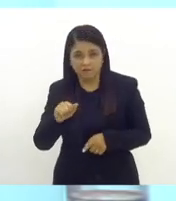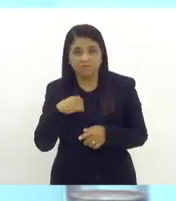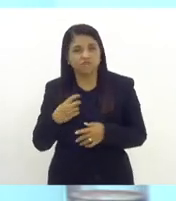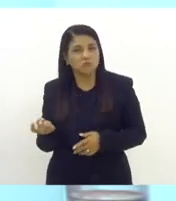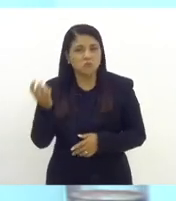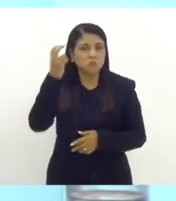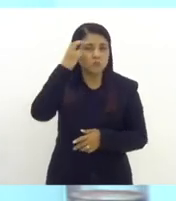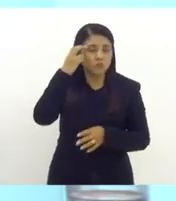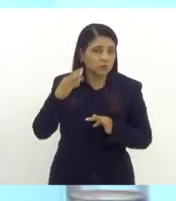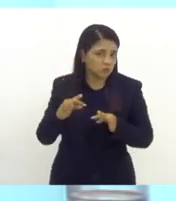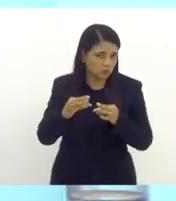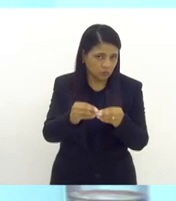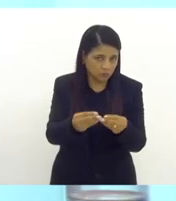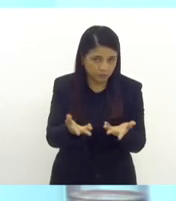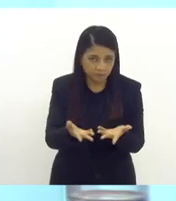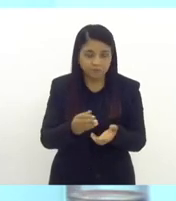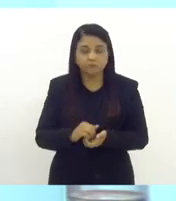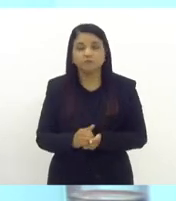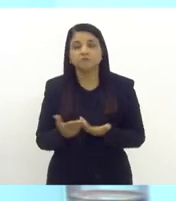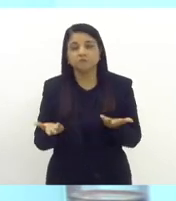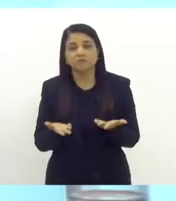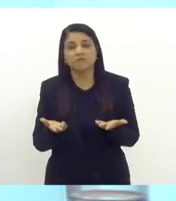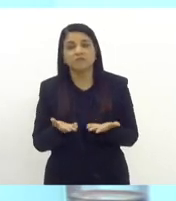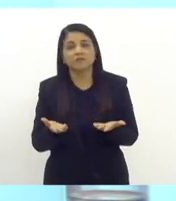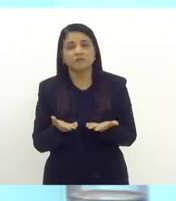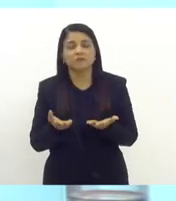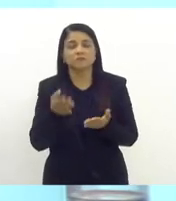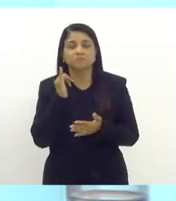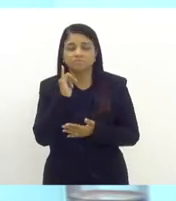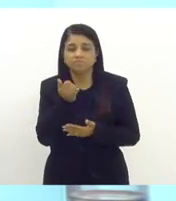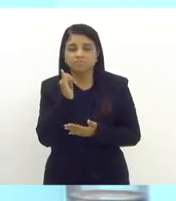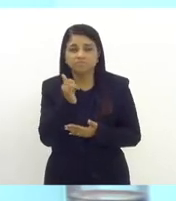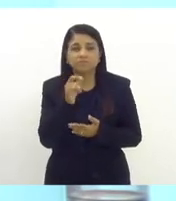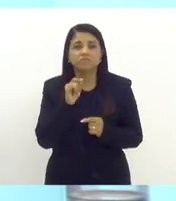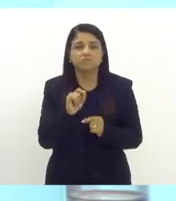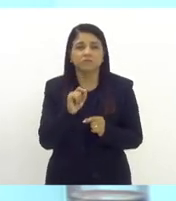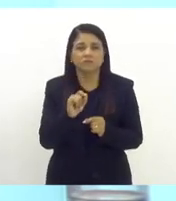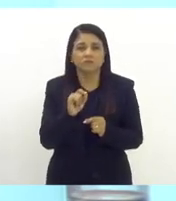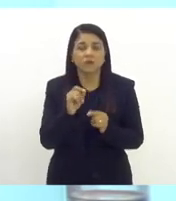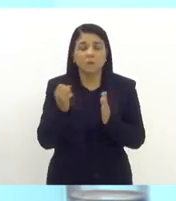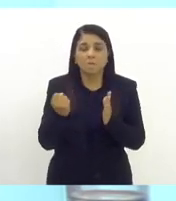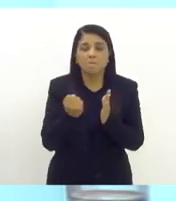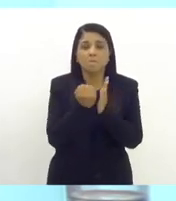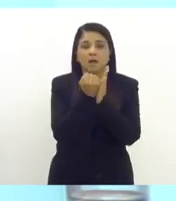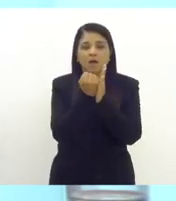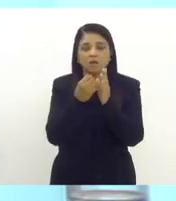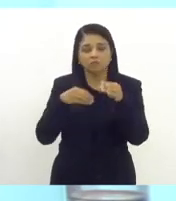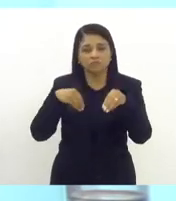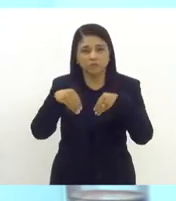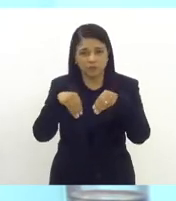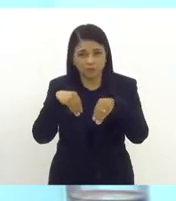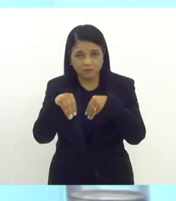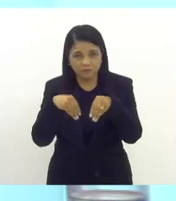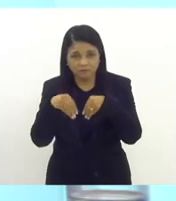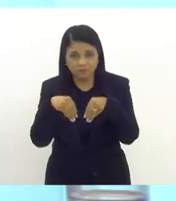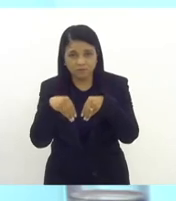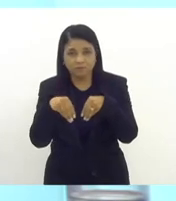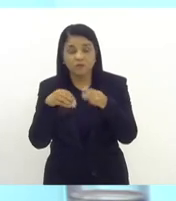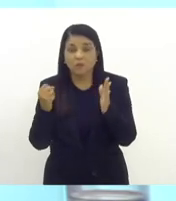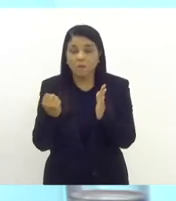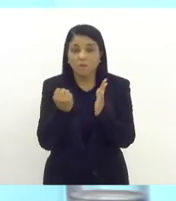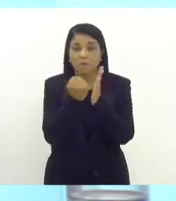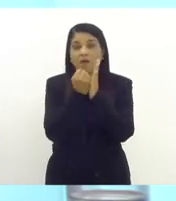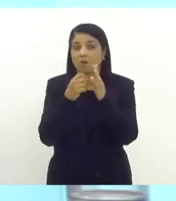e a gente trouxe aqui um pouquinho do que que é o marco regulatório tá o marco